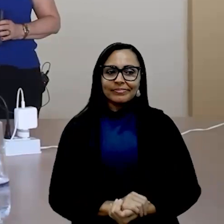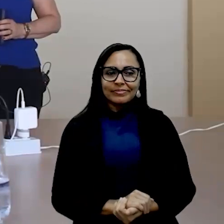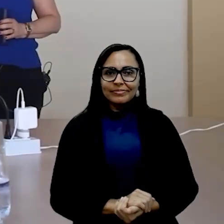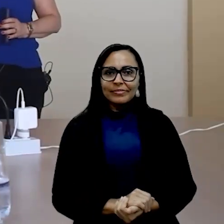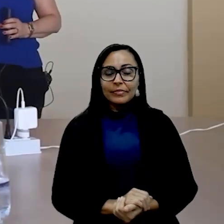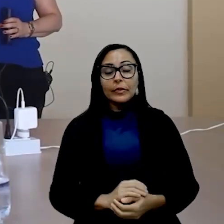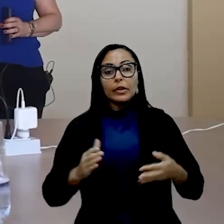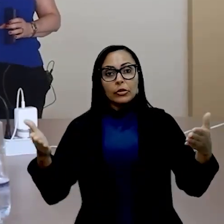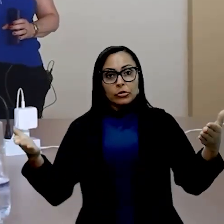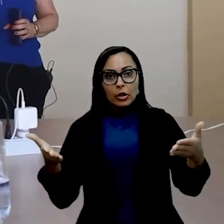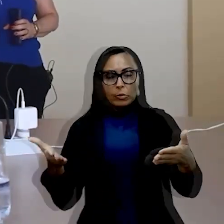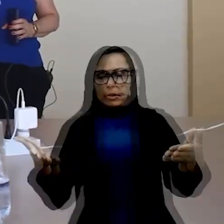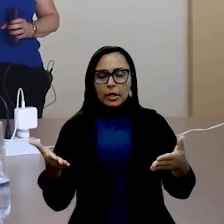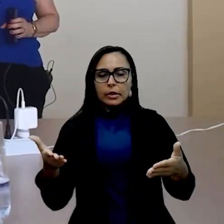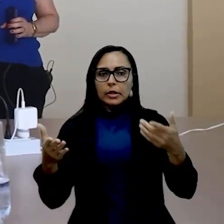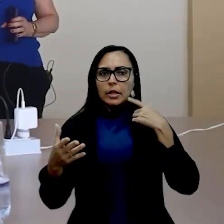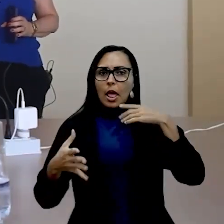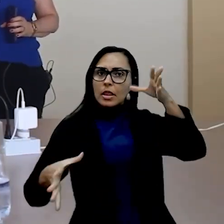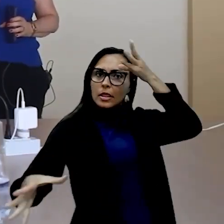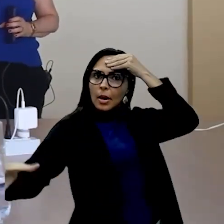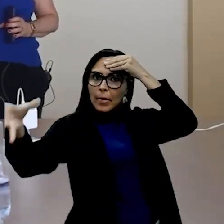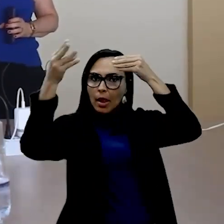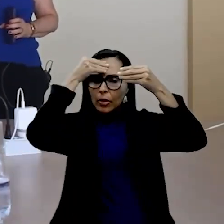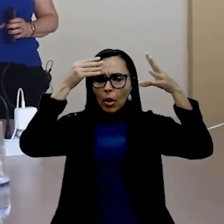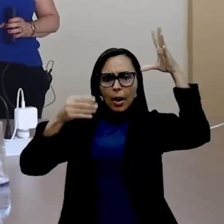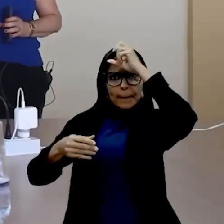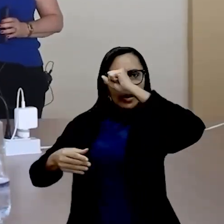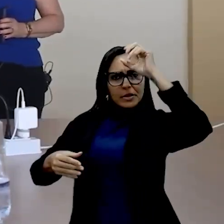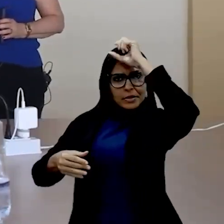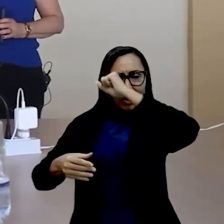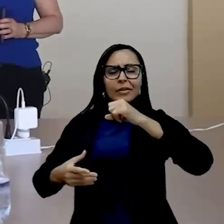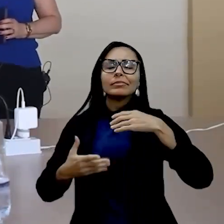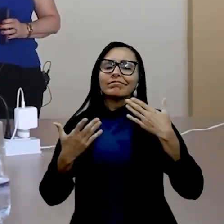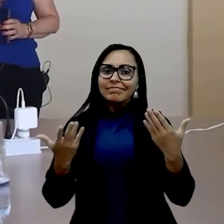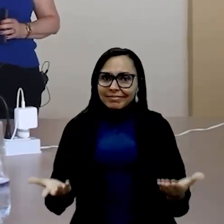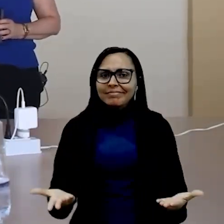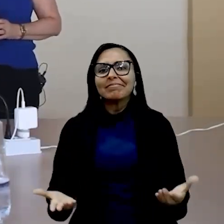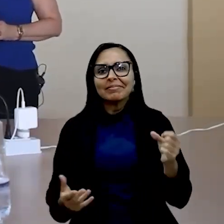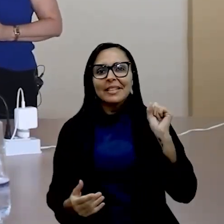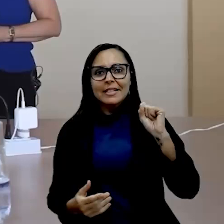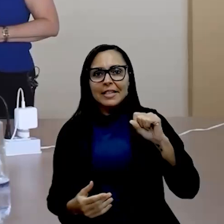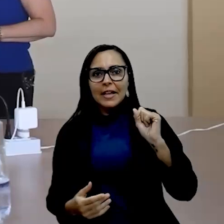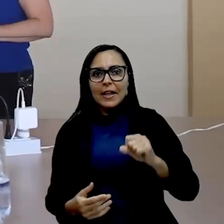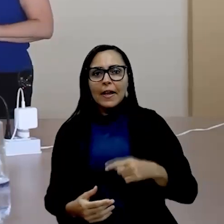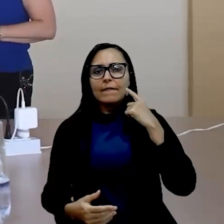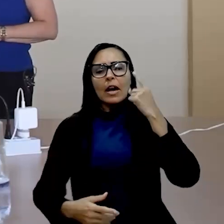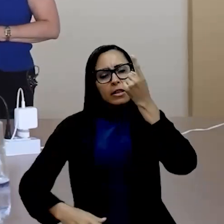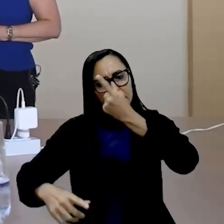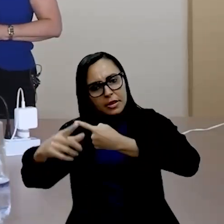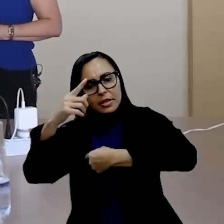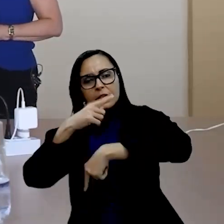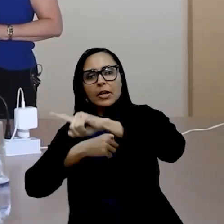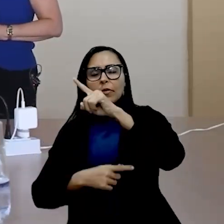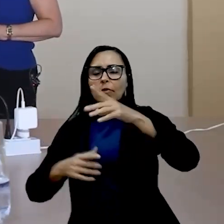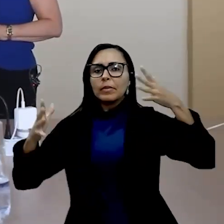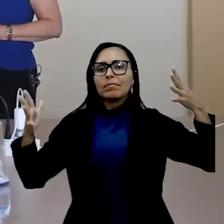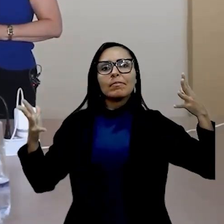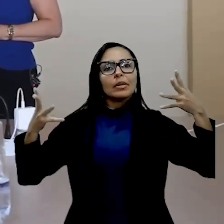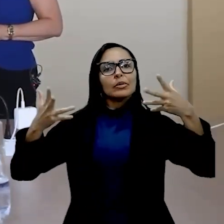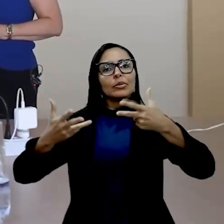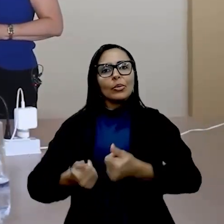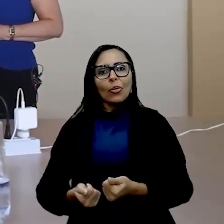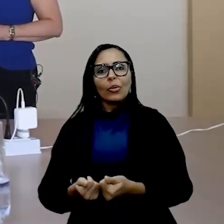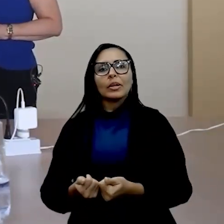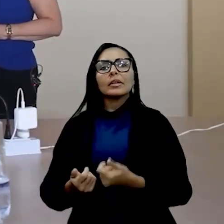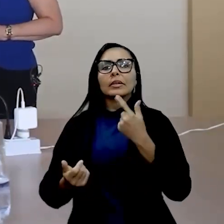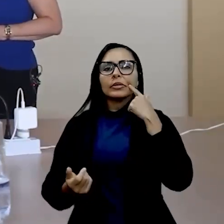estando aqui, assimilando o aprendizado, obviamente vai reverberar para todos os